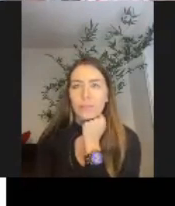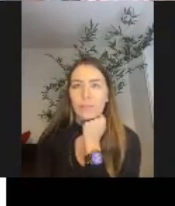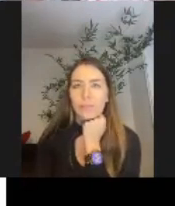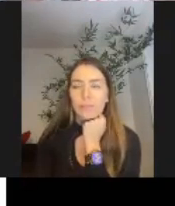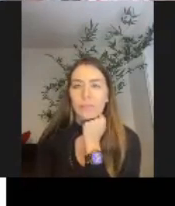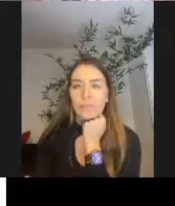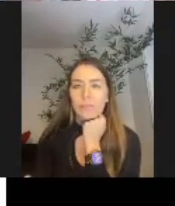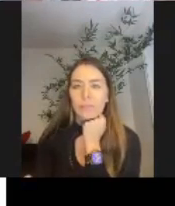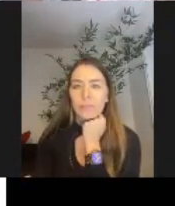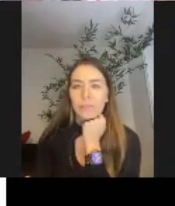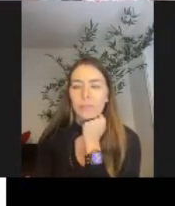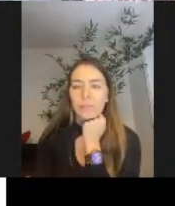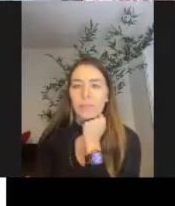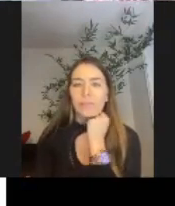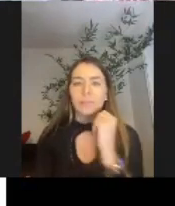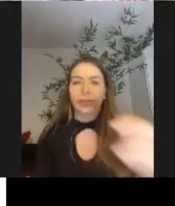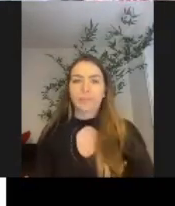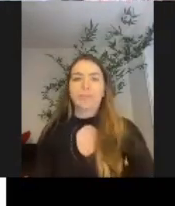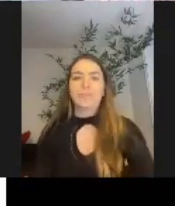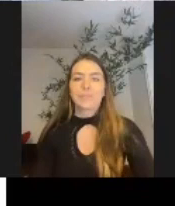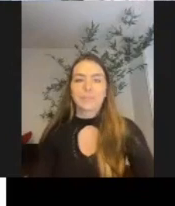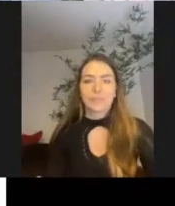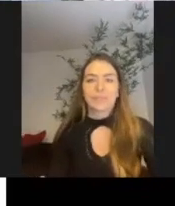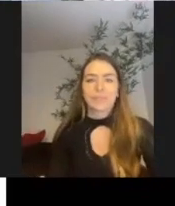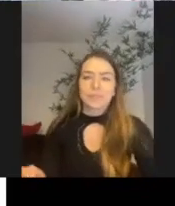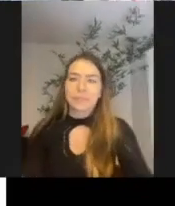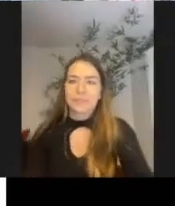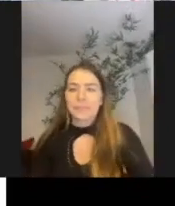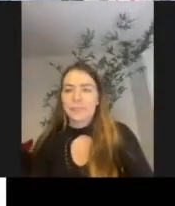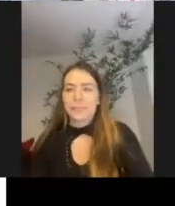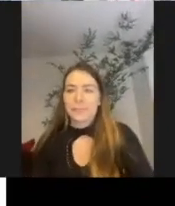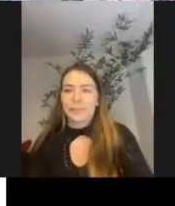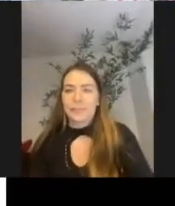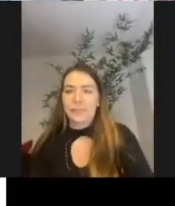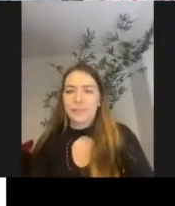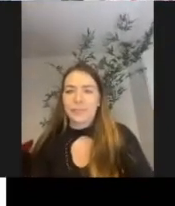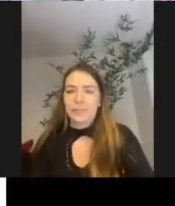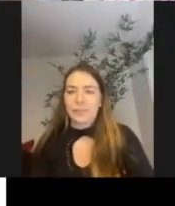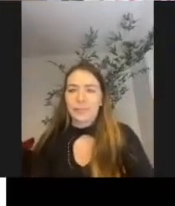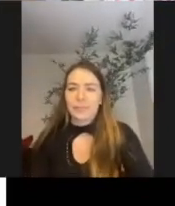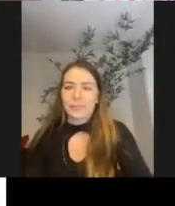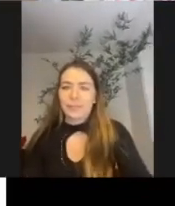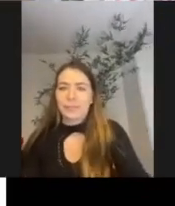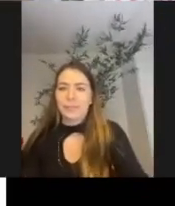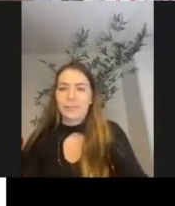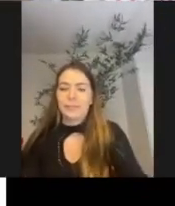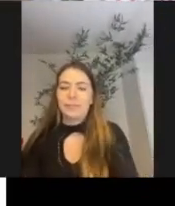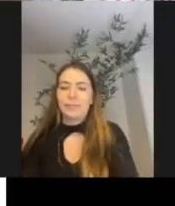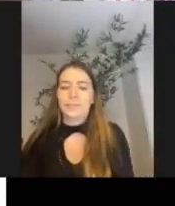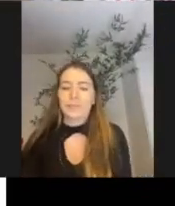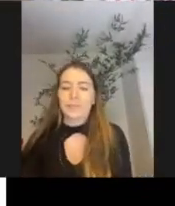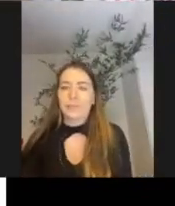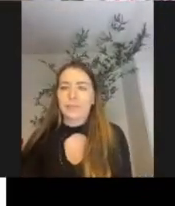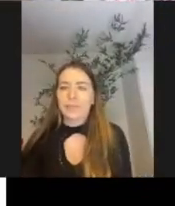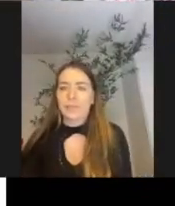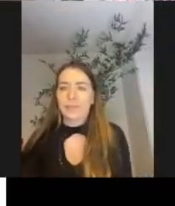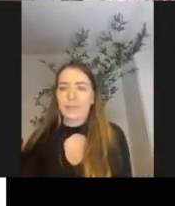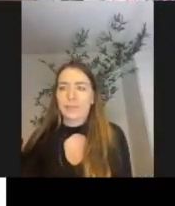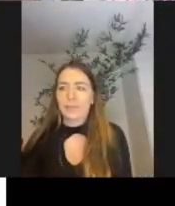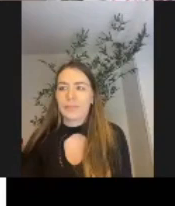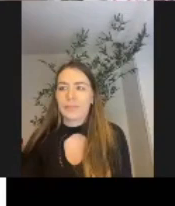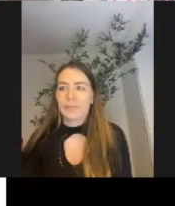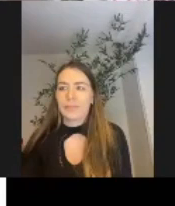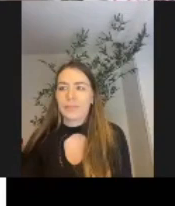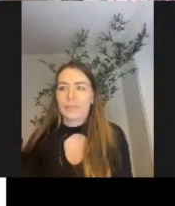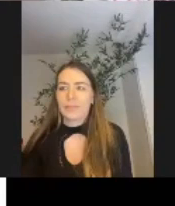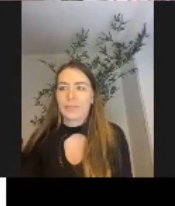é liso. Quando você é o chefe, o seu chapéu é preguiado. Por quê? Isso simbolicamente significa que você aprendeu a